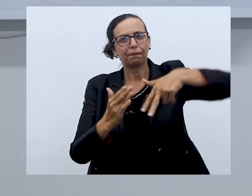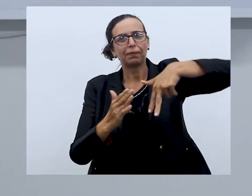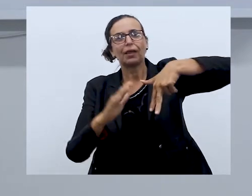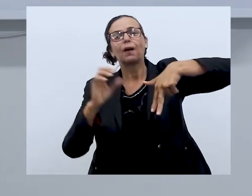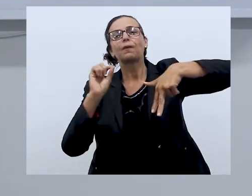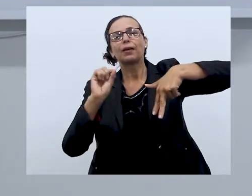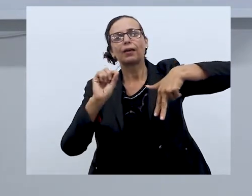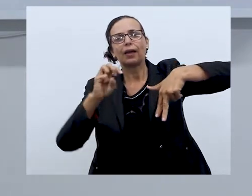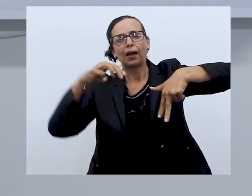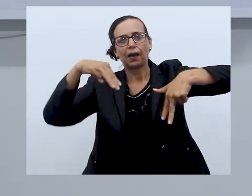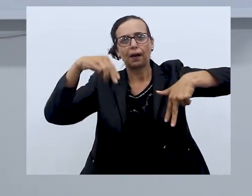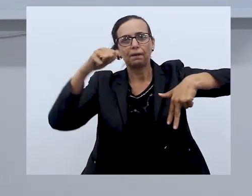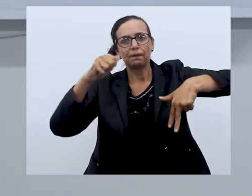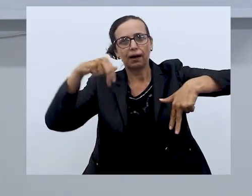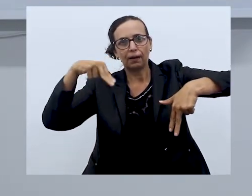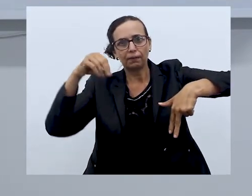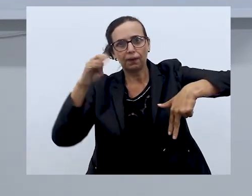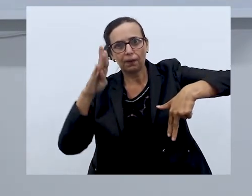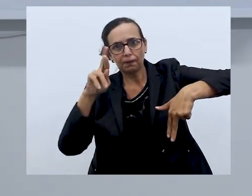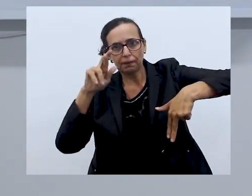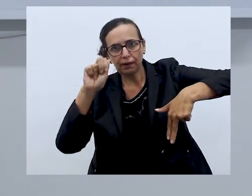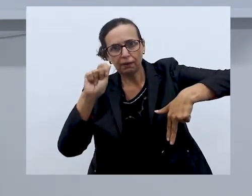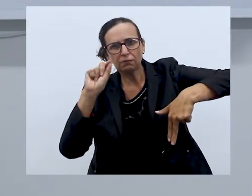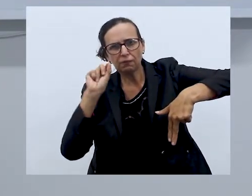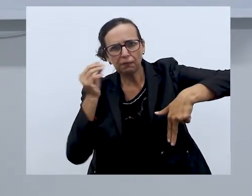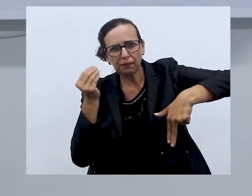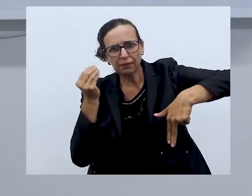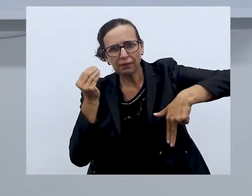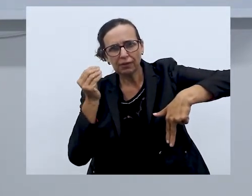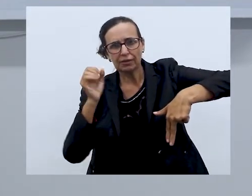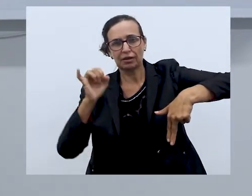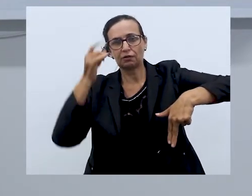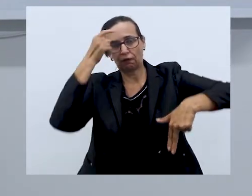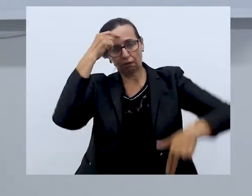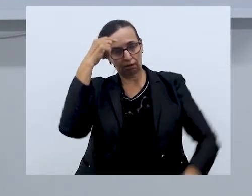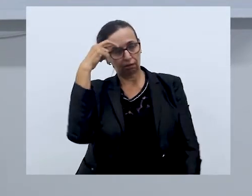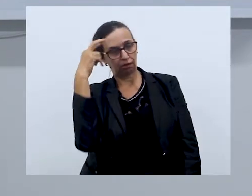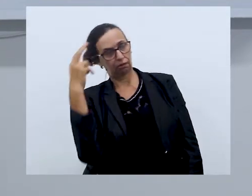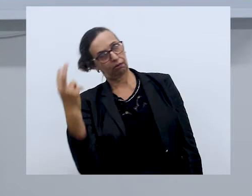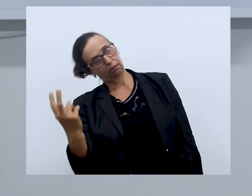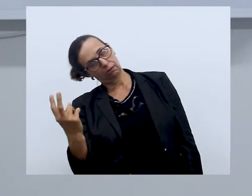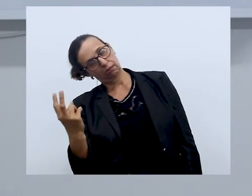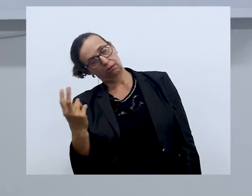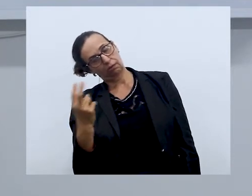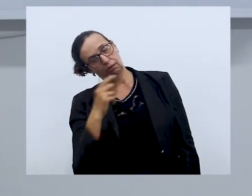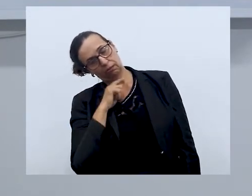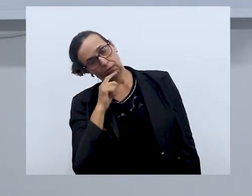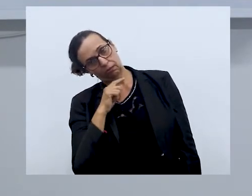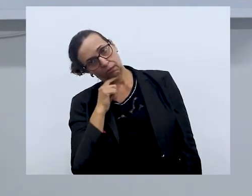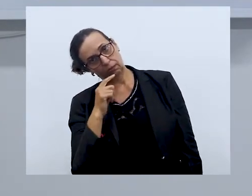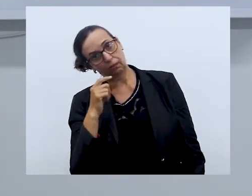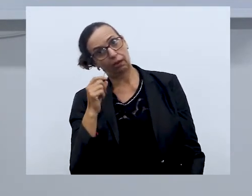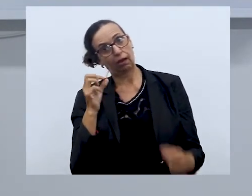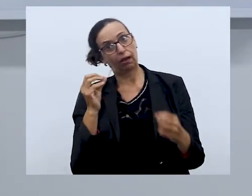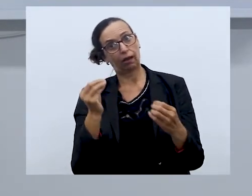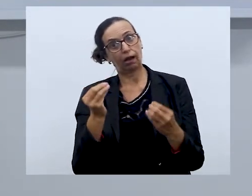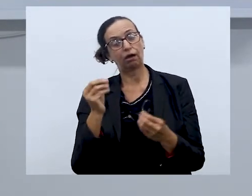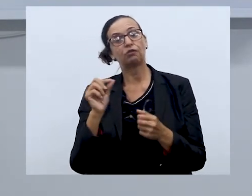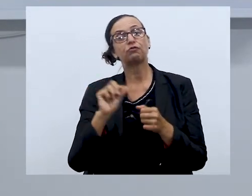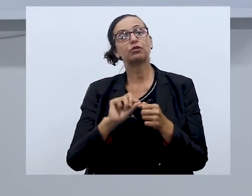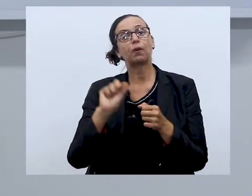nesse caso, iniciamos a manobra de desobstrução das vias aéreas. Se ela estiver inconsciente,